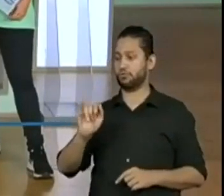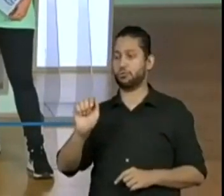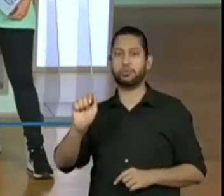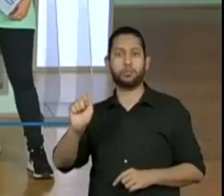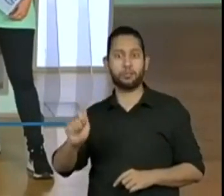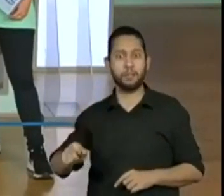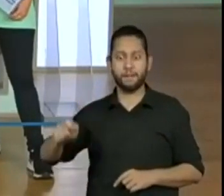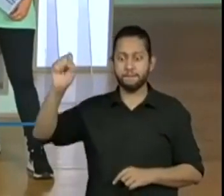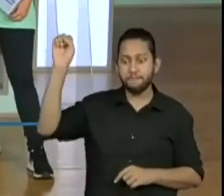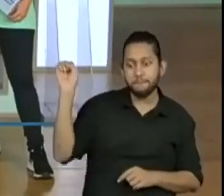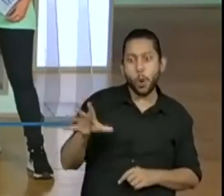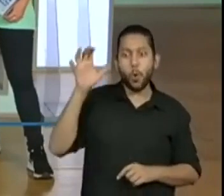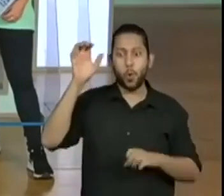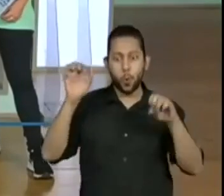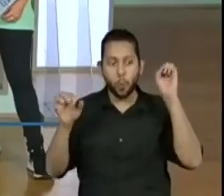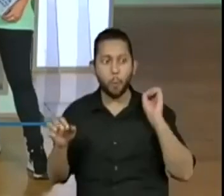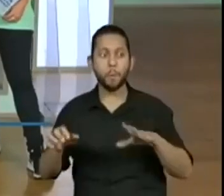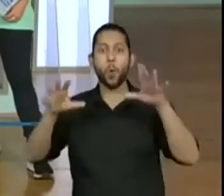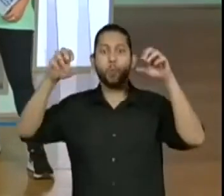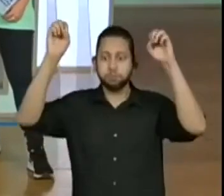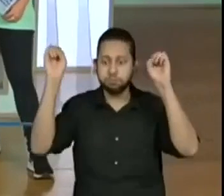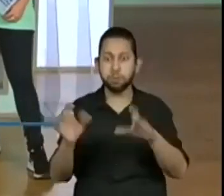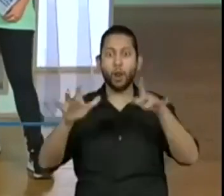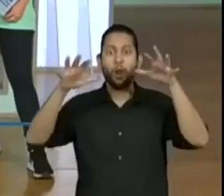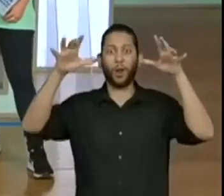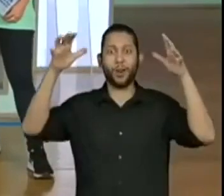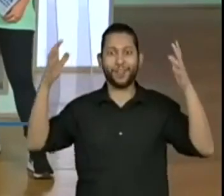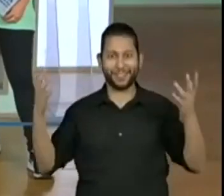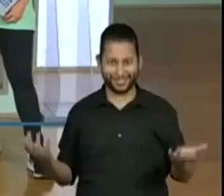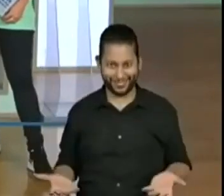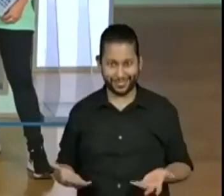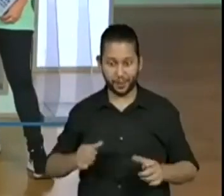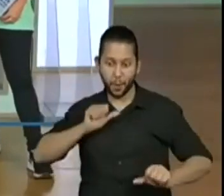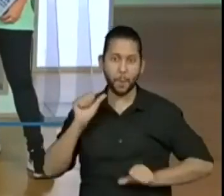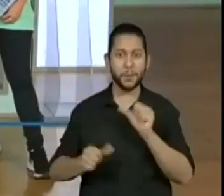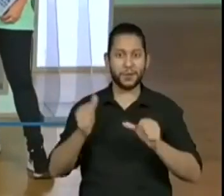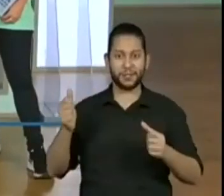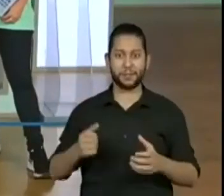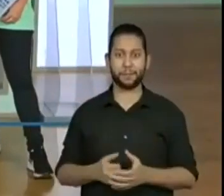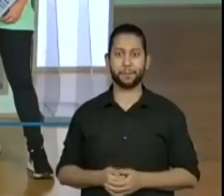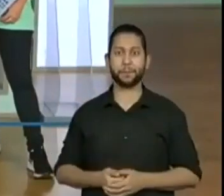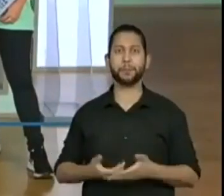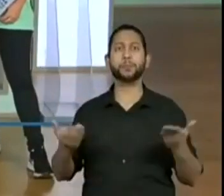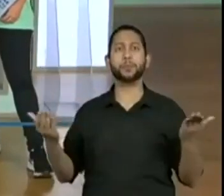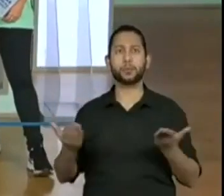certo? Então, nós vamos lá agora para a primeira